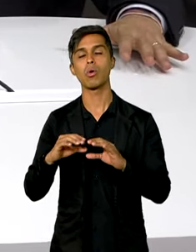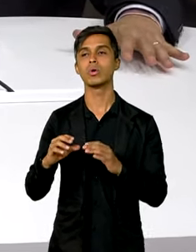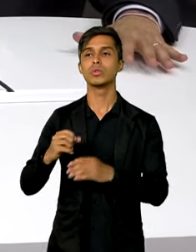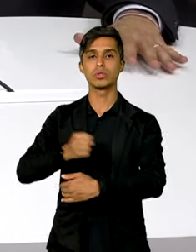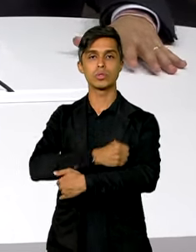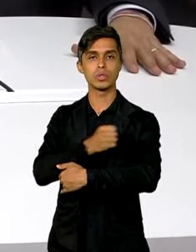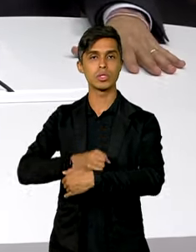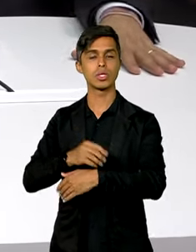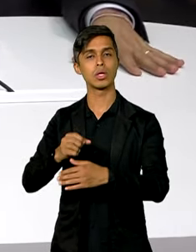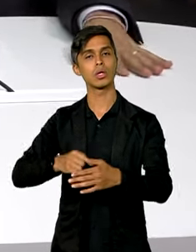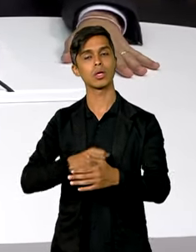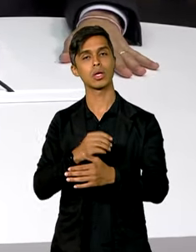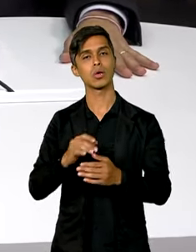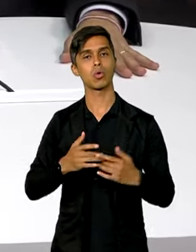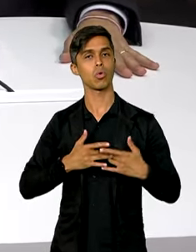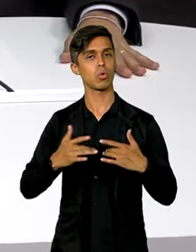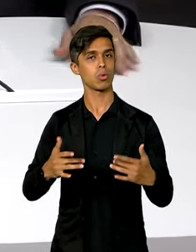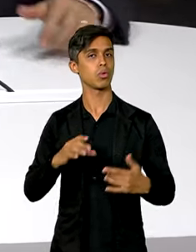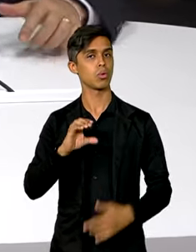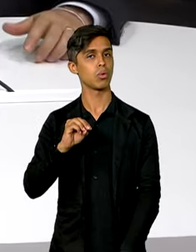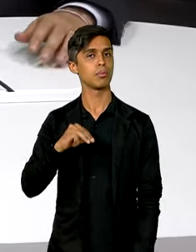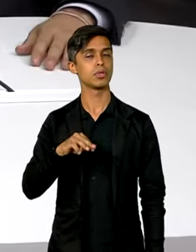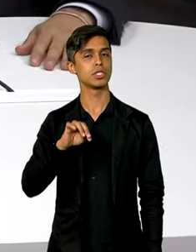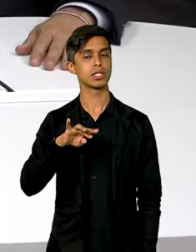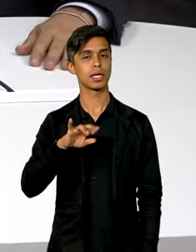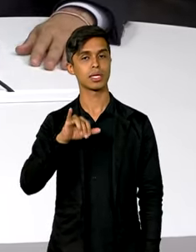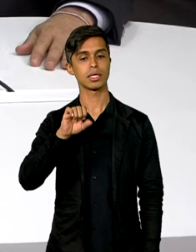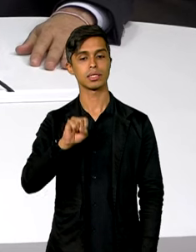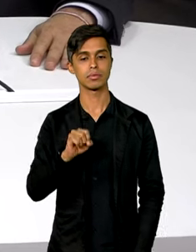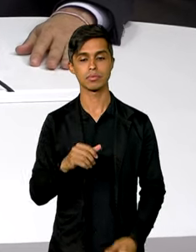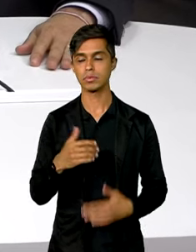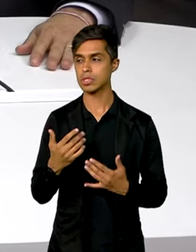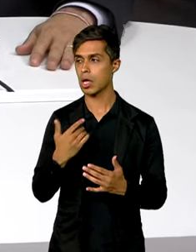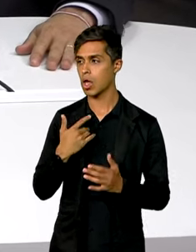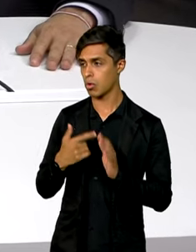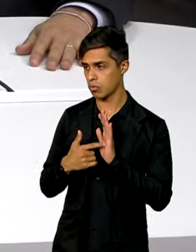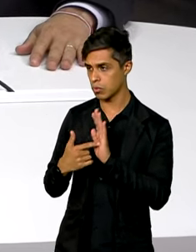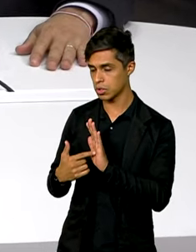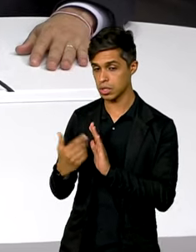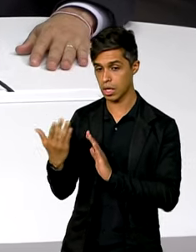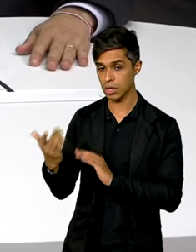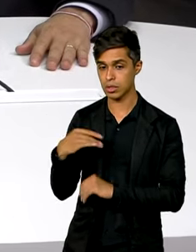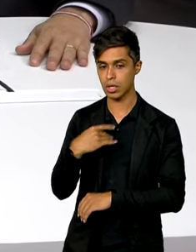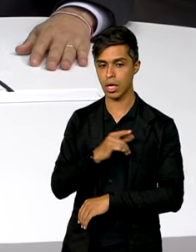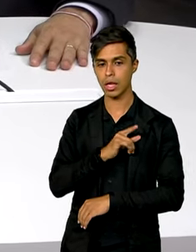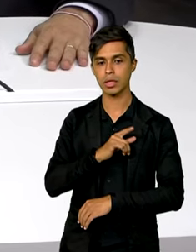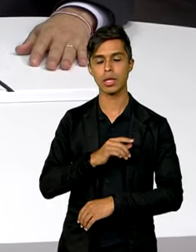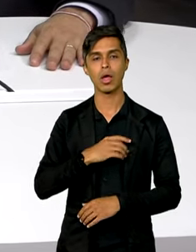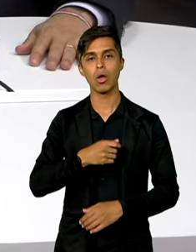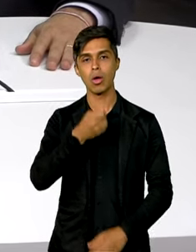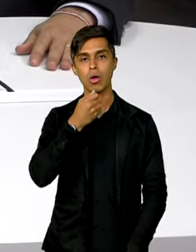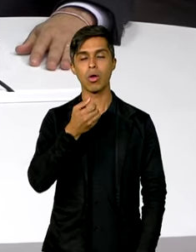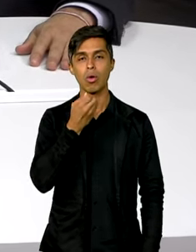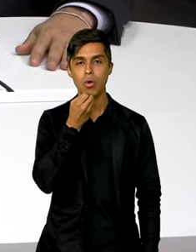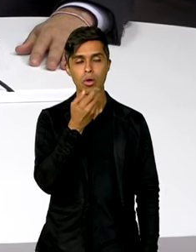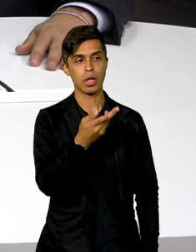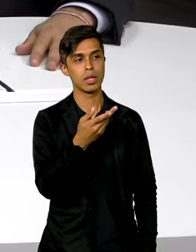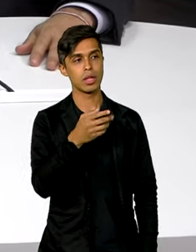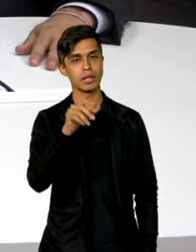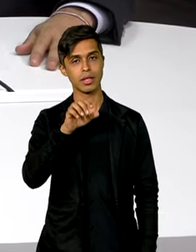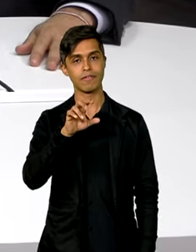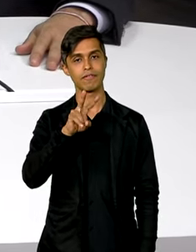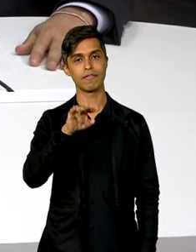comunitárias. Você sabe que, então, eu ia mostrar para o senhor que a gente tem aqui o depoimento da Vilma Pereira, que ela é